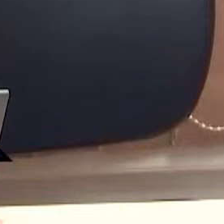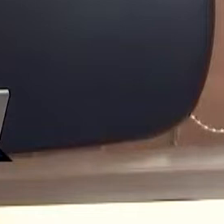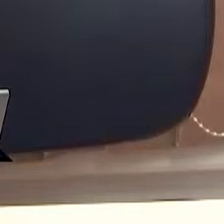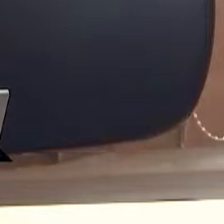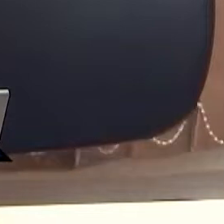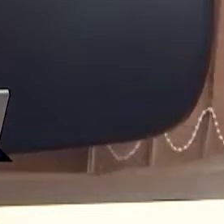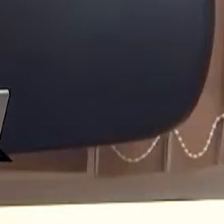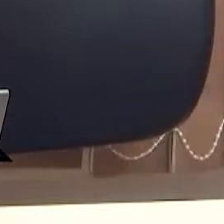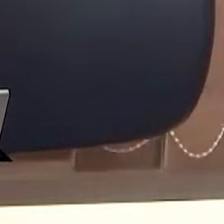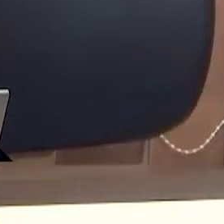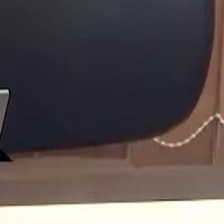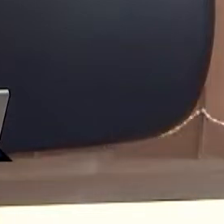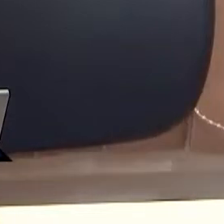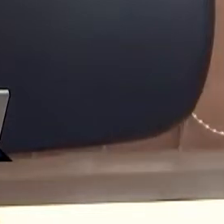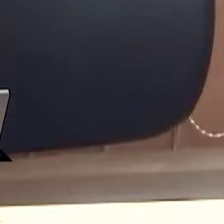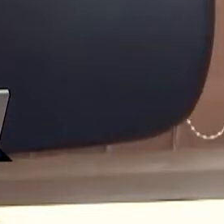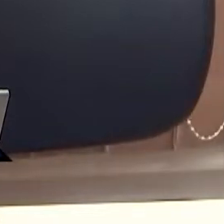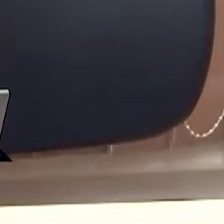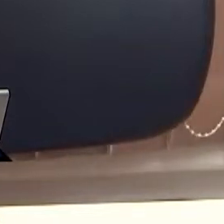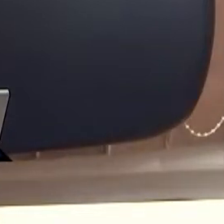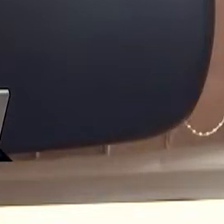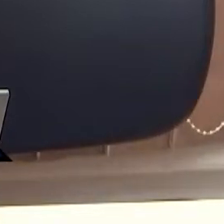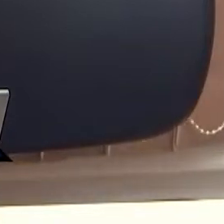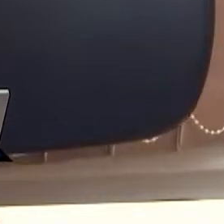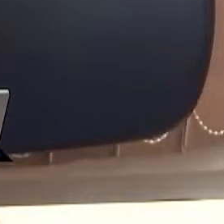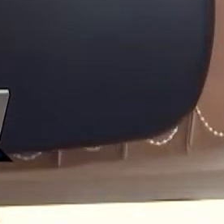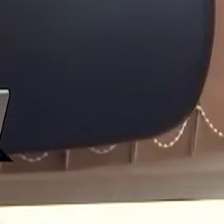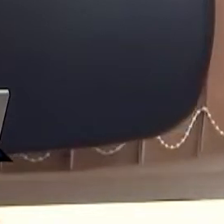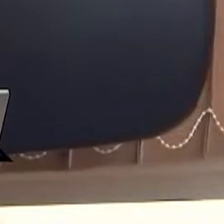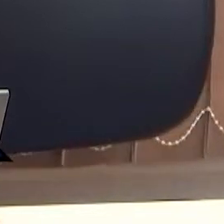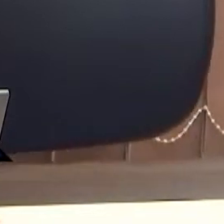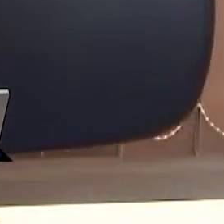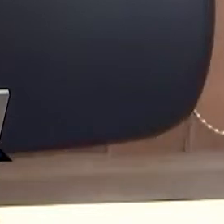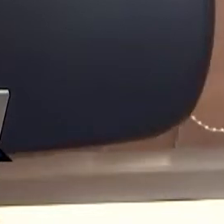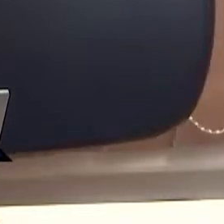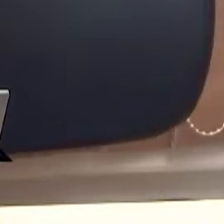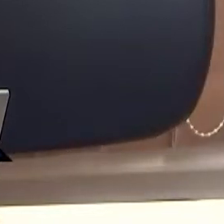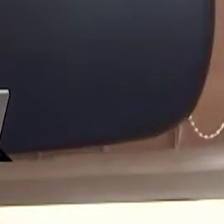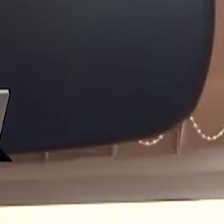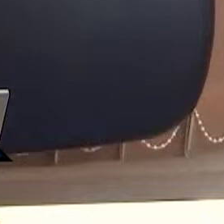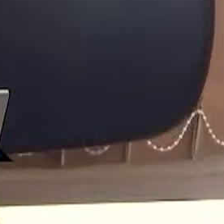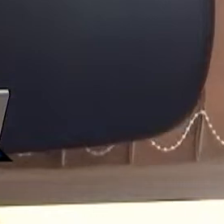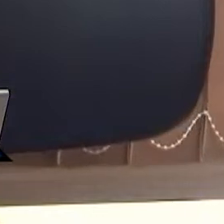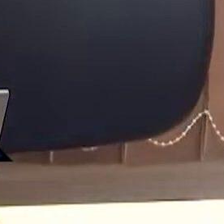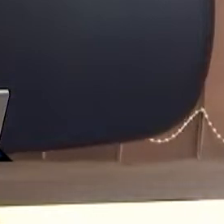deixar aqui o WhatsApp do meu gabinete, que é